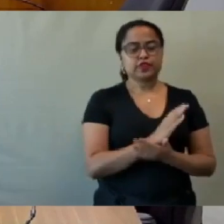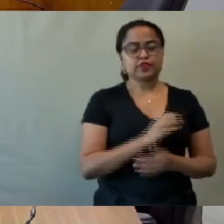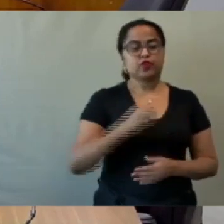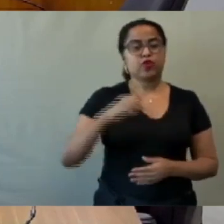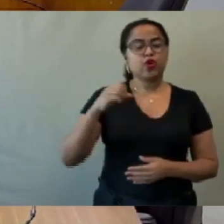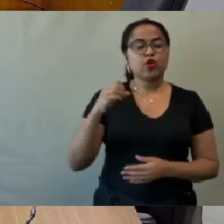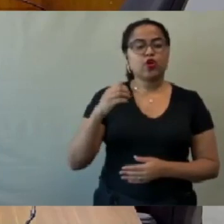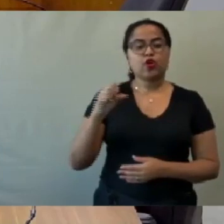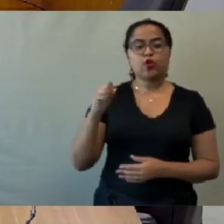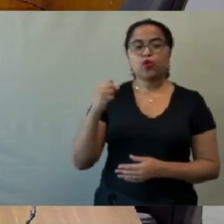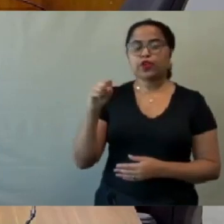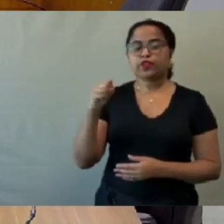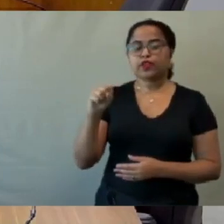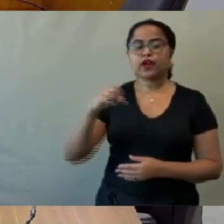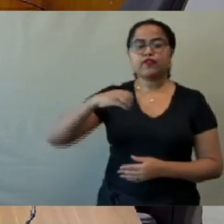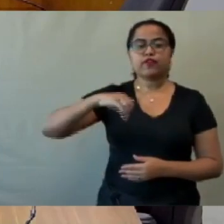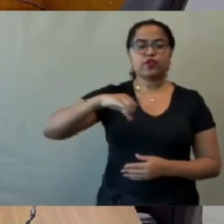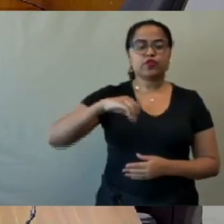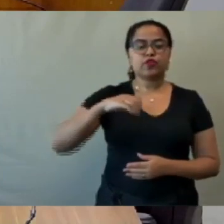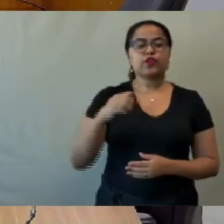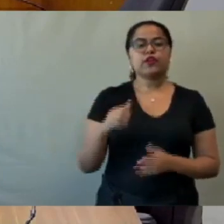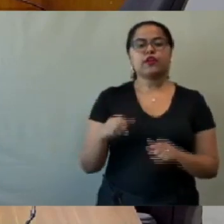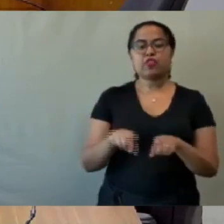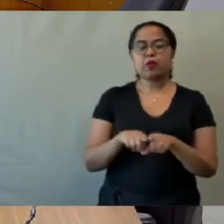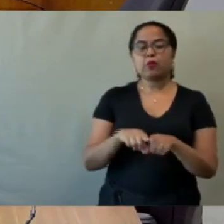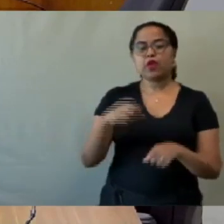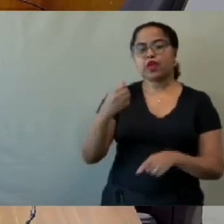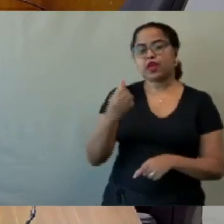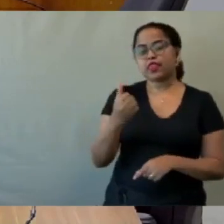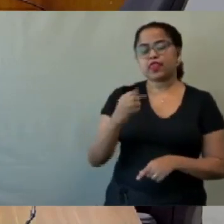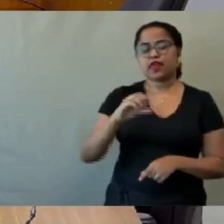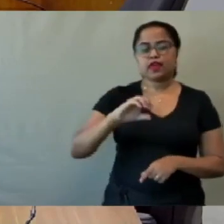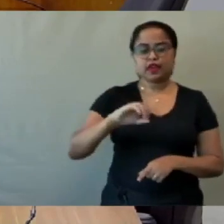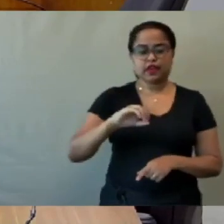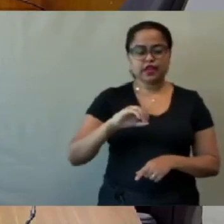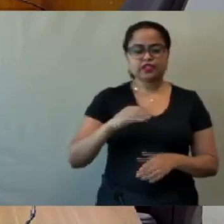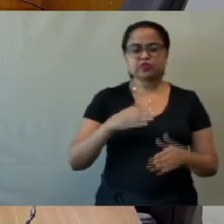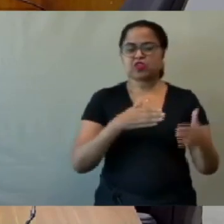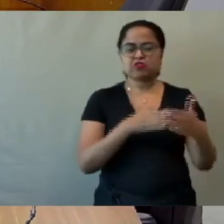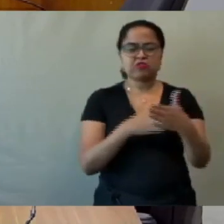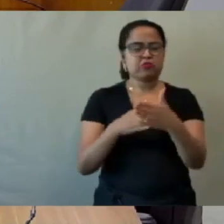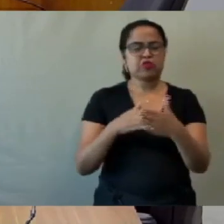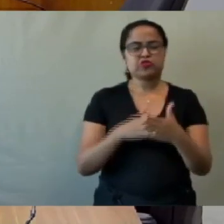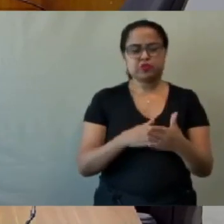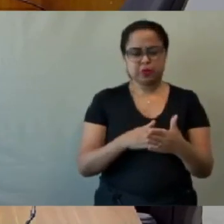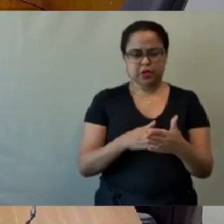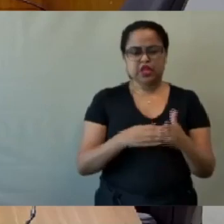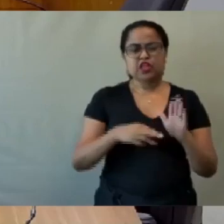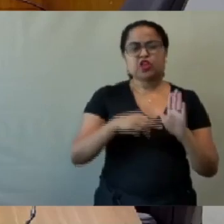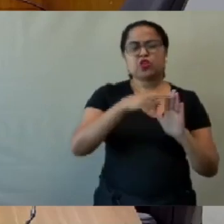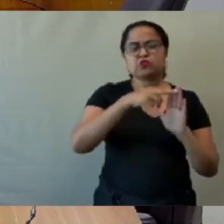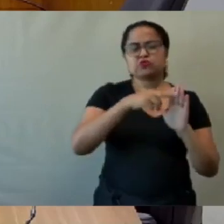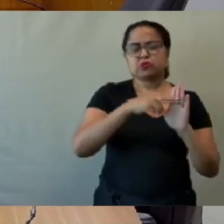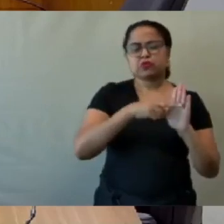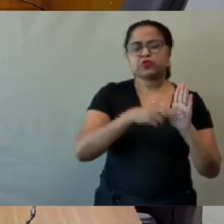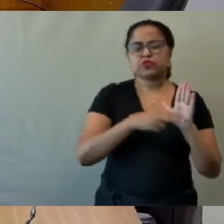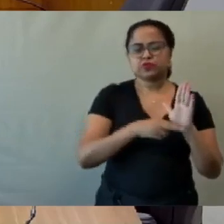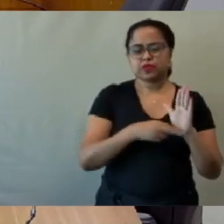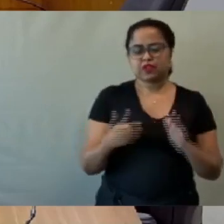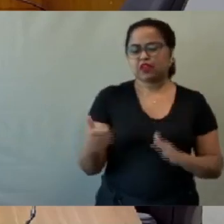8ª, 9ª e 10ª ordinárias, visto não ter havido impugnação destas nos termos